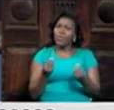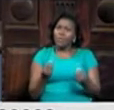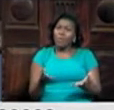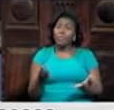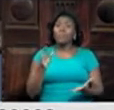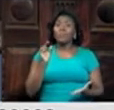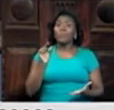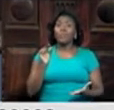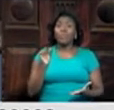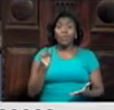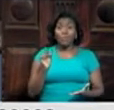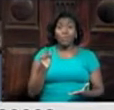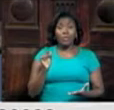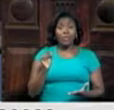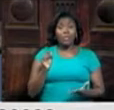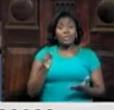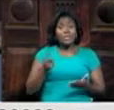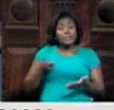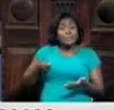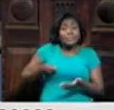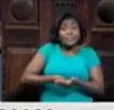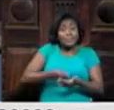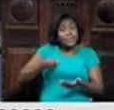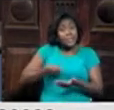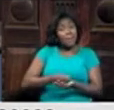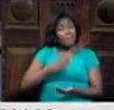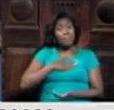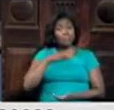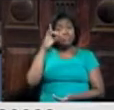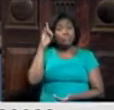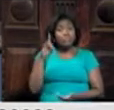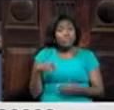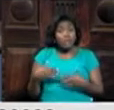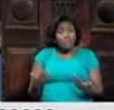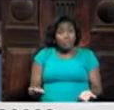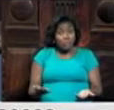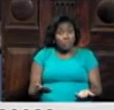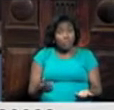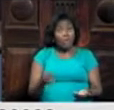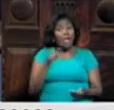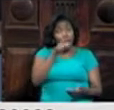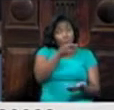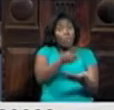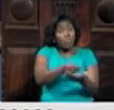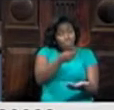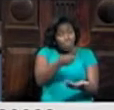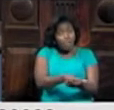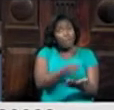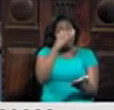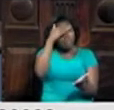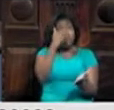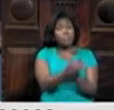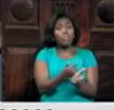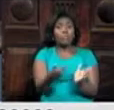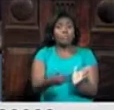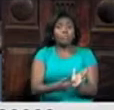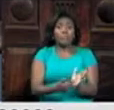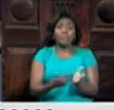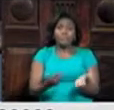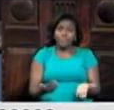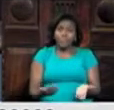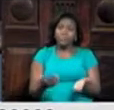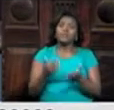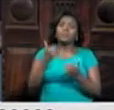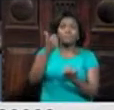onde nós temos que batalhar por direitos, quando na verdade é um dever do Estado cumprir um dever do Tribunal de Justiça.